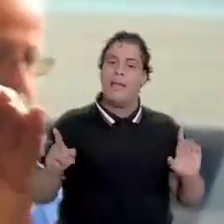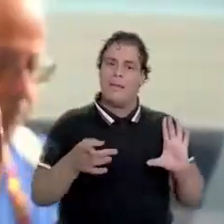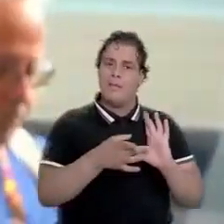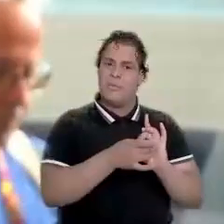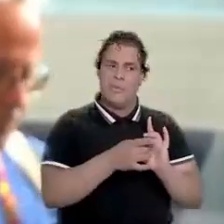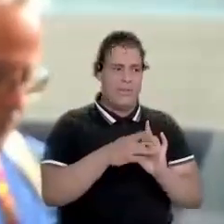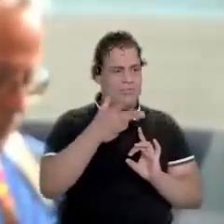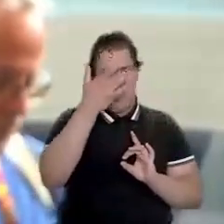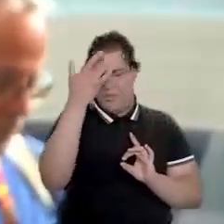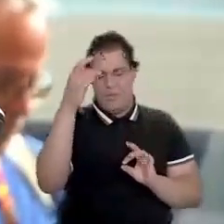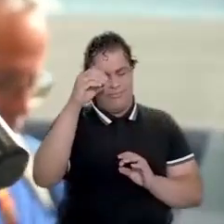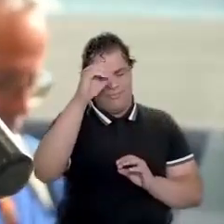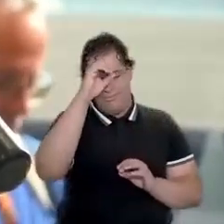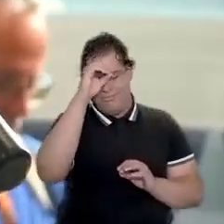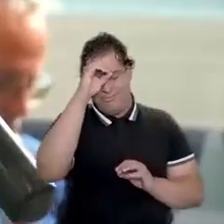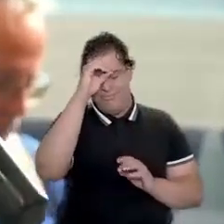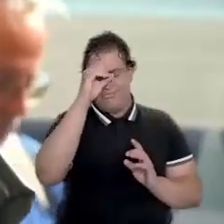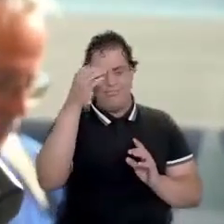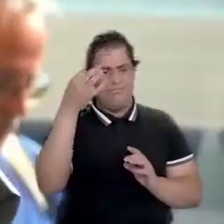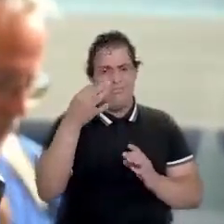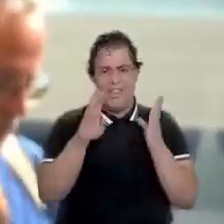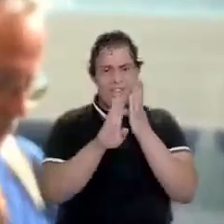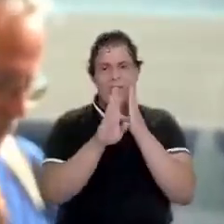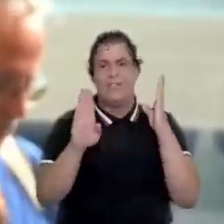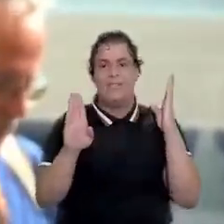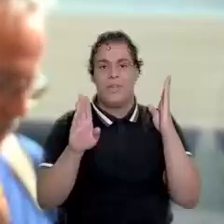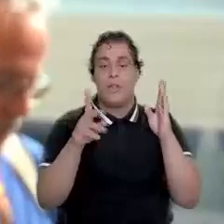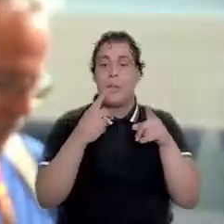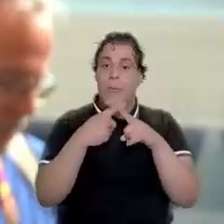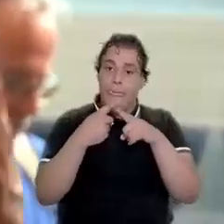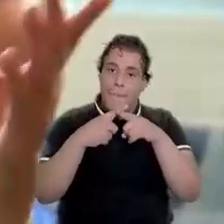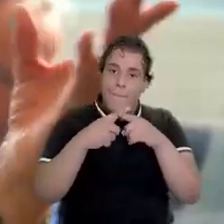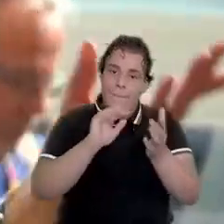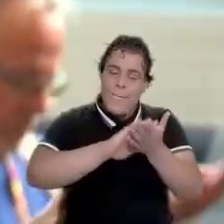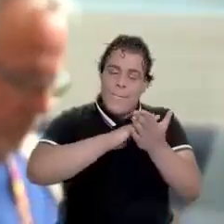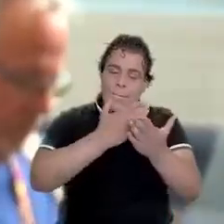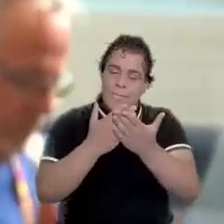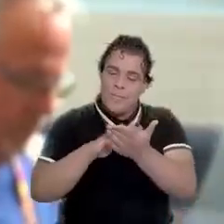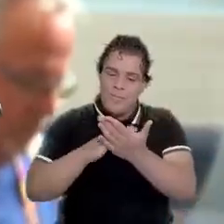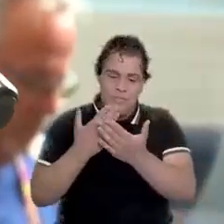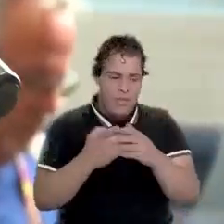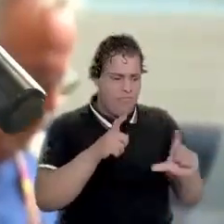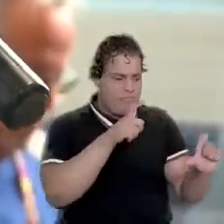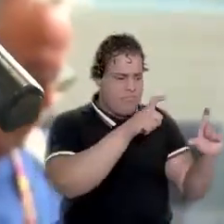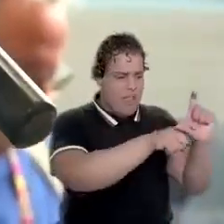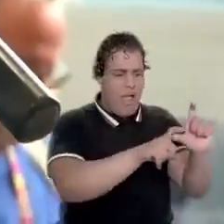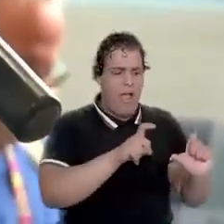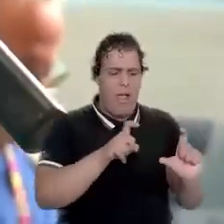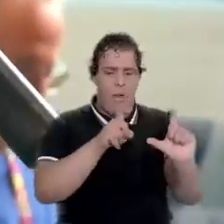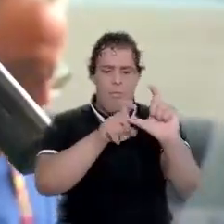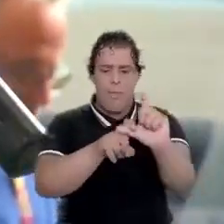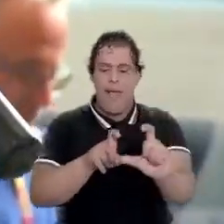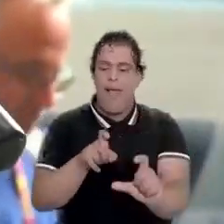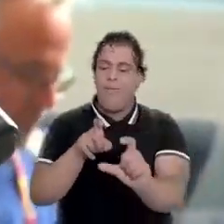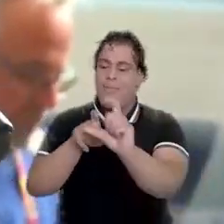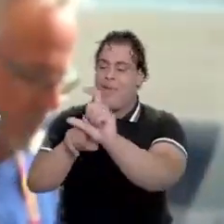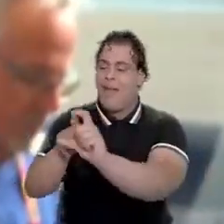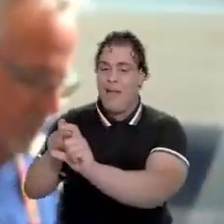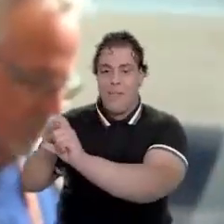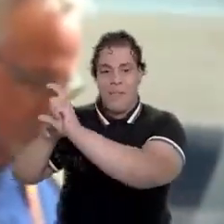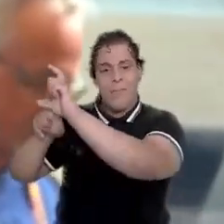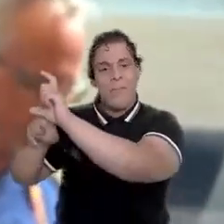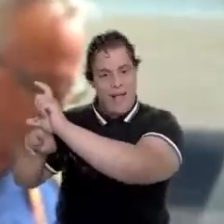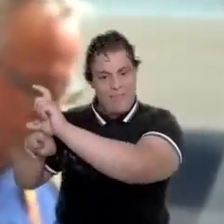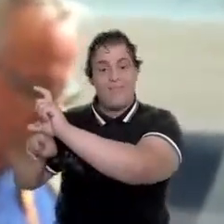teve ninguém que descobriu, porque a interpretação é de acordo com a pessoa que lê. Quando a